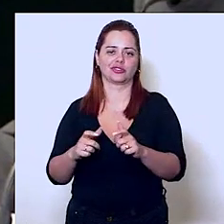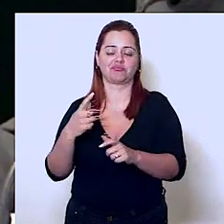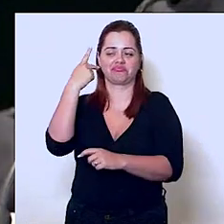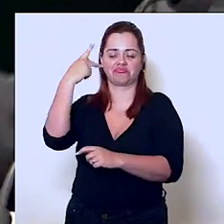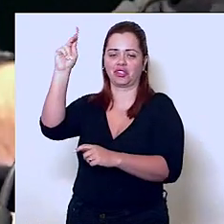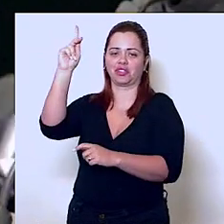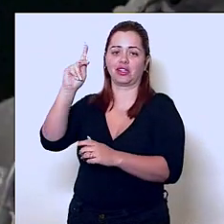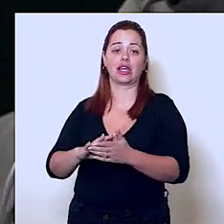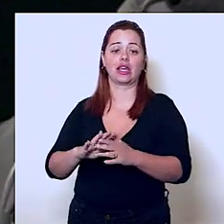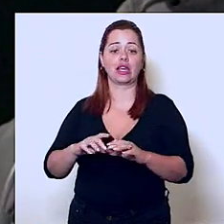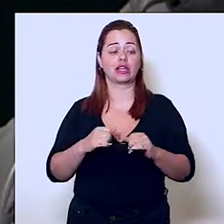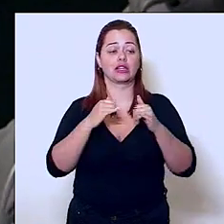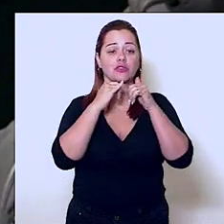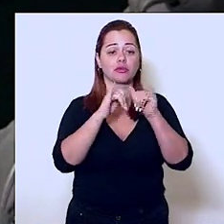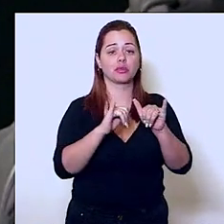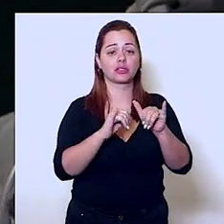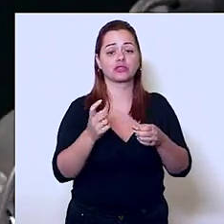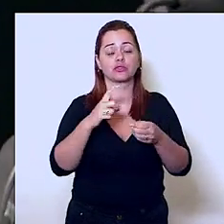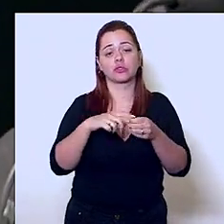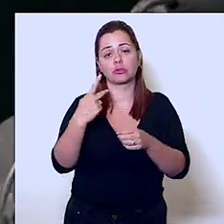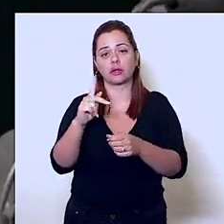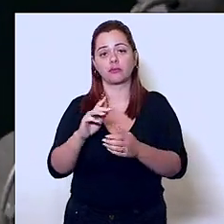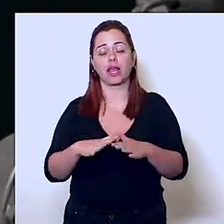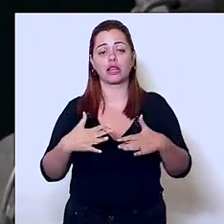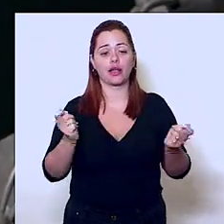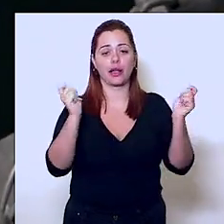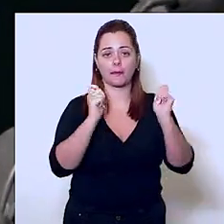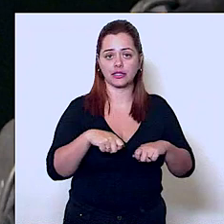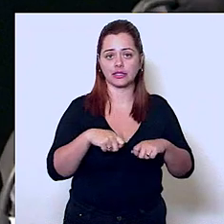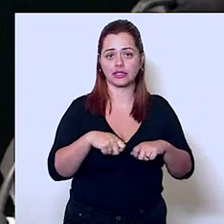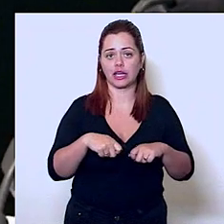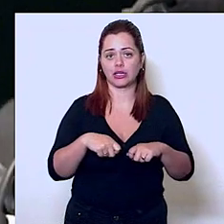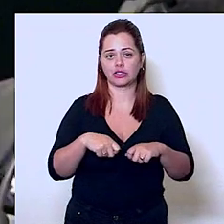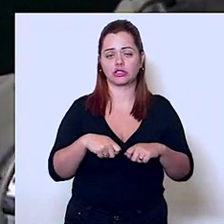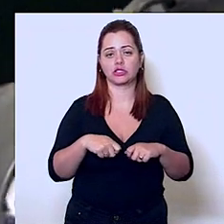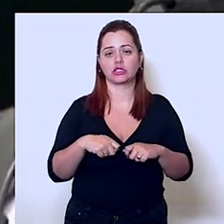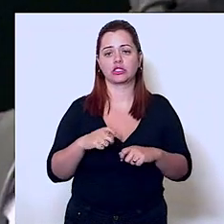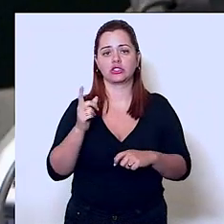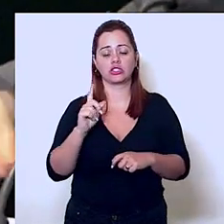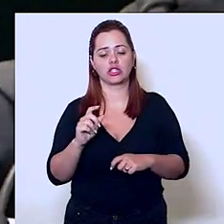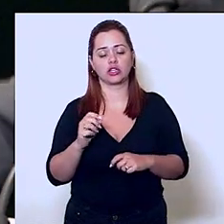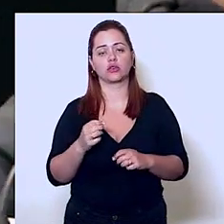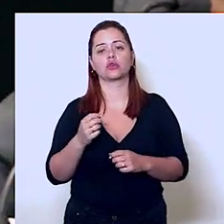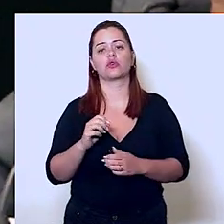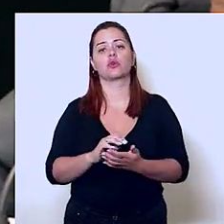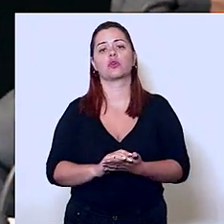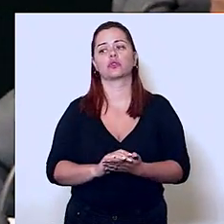assim, essa capacidade do embaixador de não se desumanizar e de ter